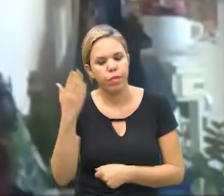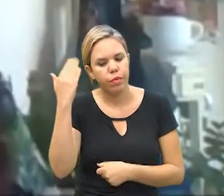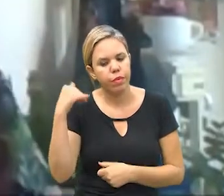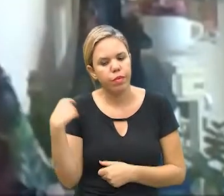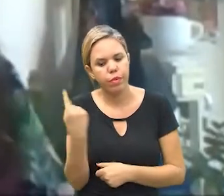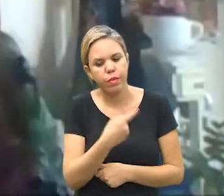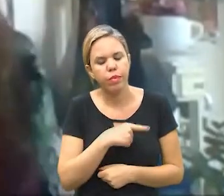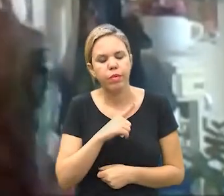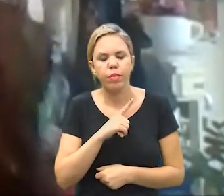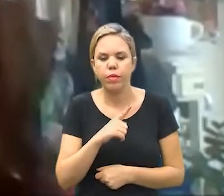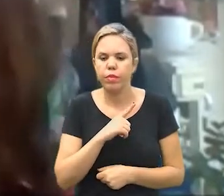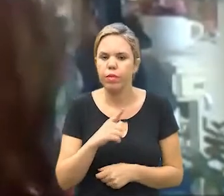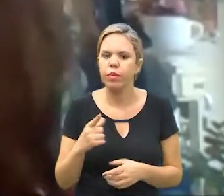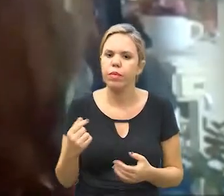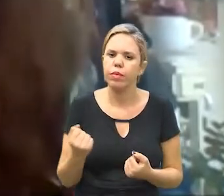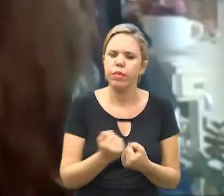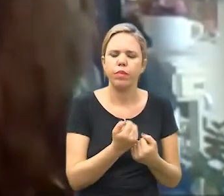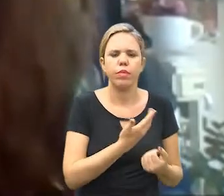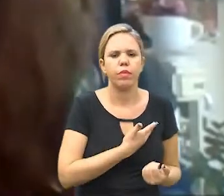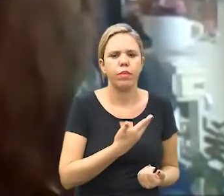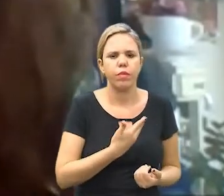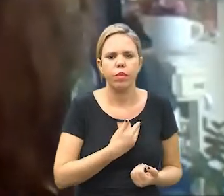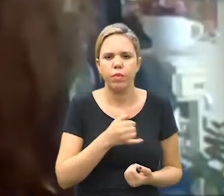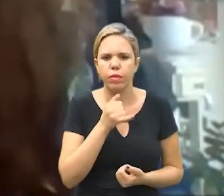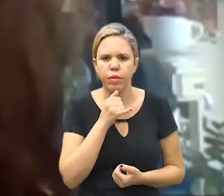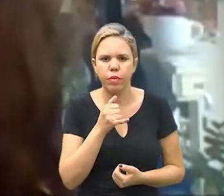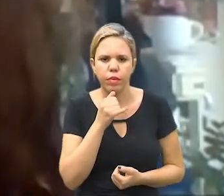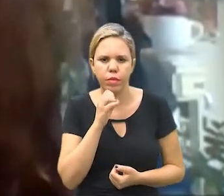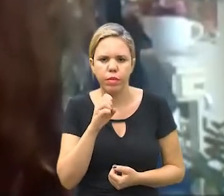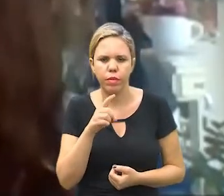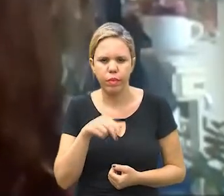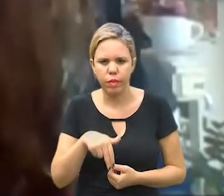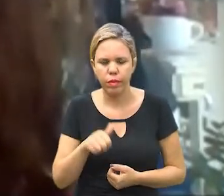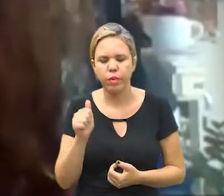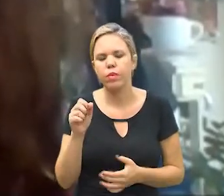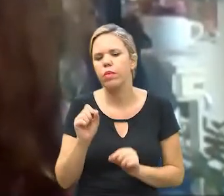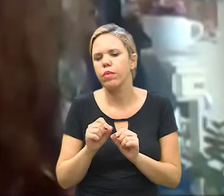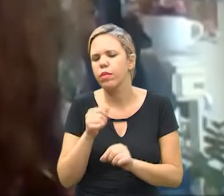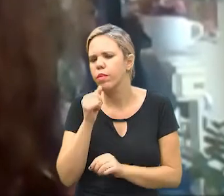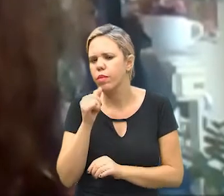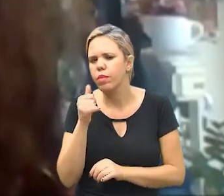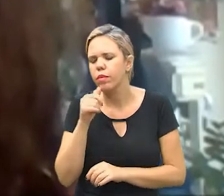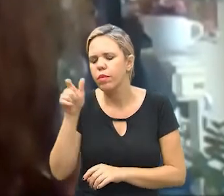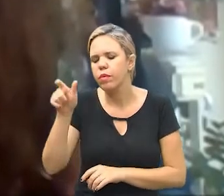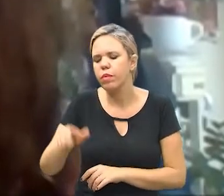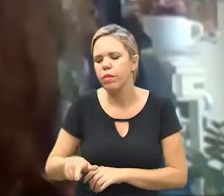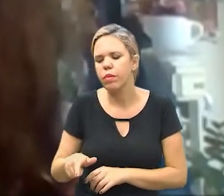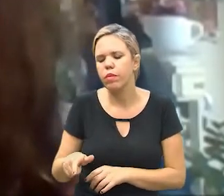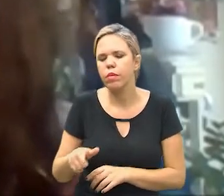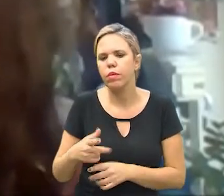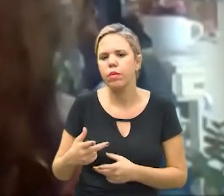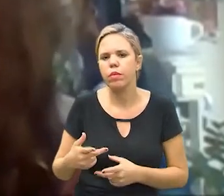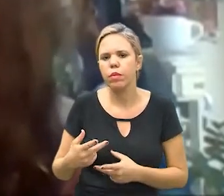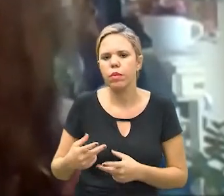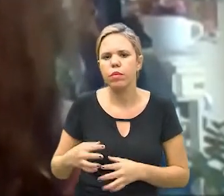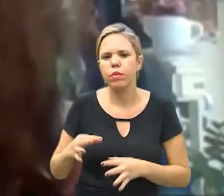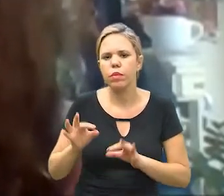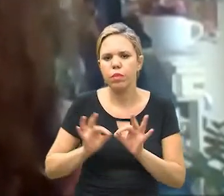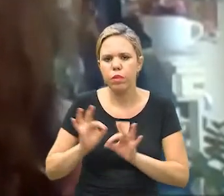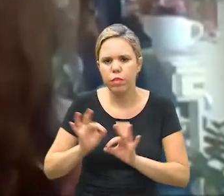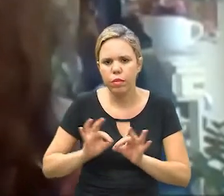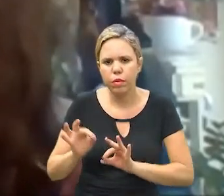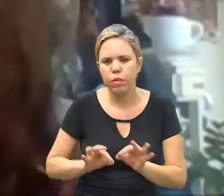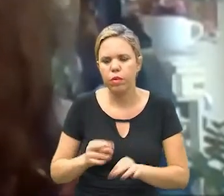nós também tivemos a ajuda de amigos, como do ateliê da Edna Onaga, que nos confeccionou